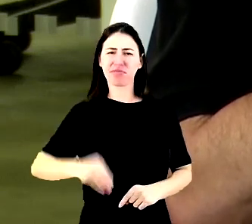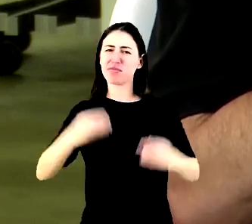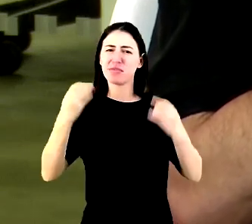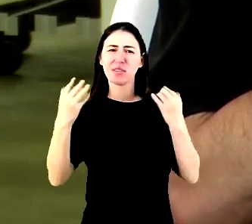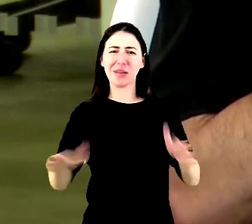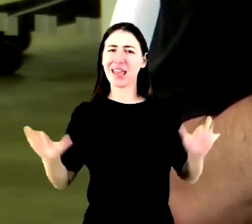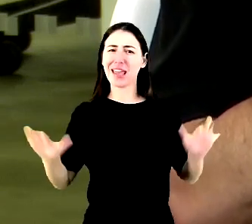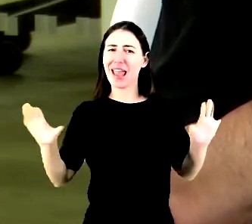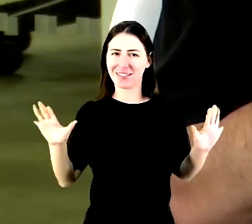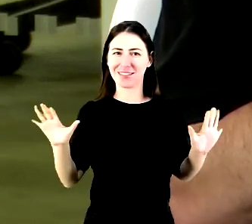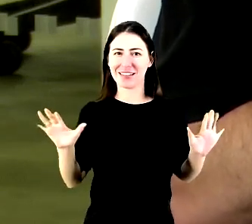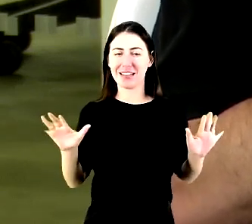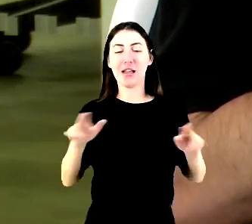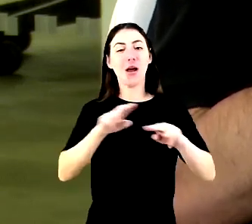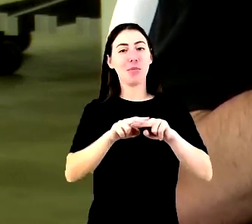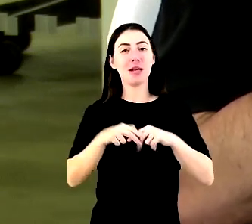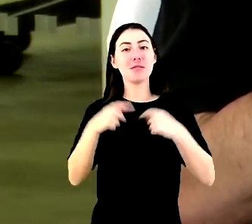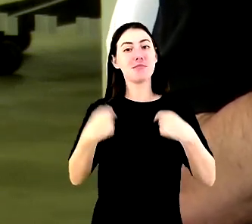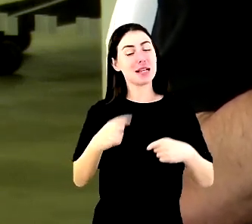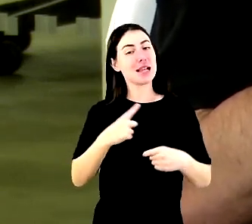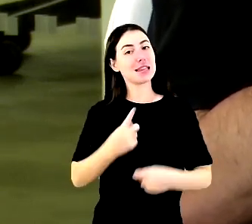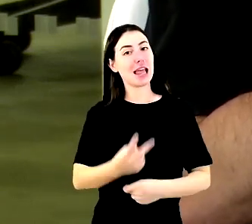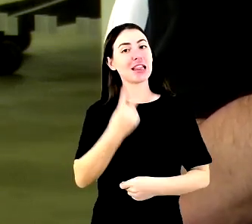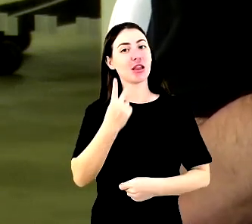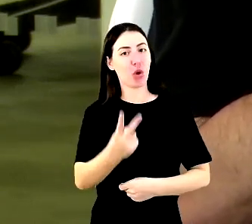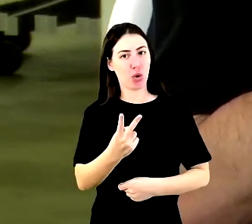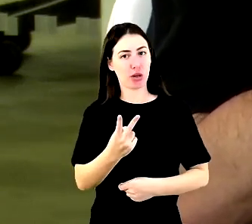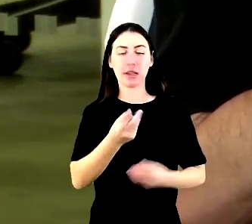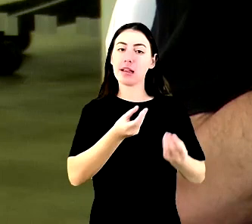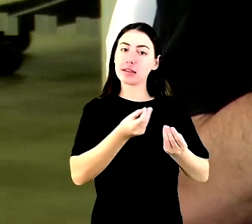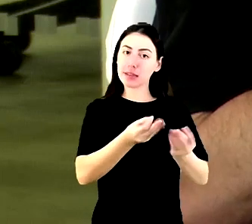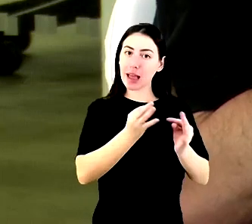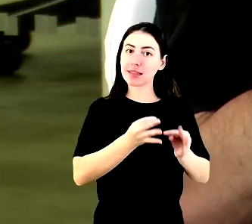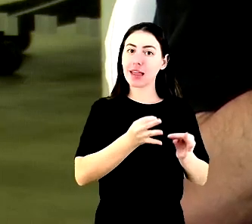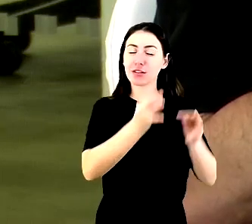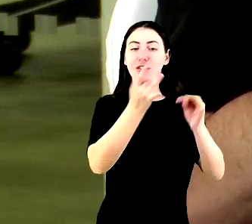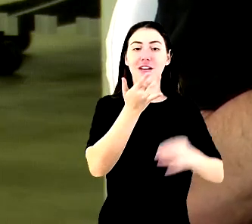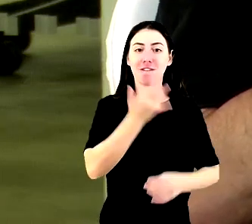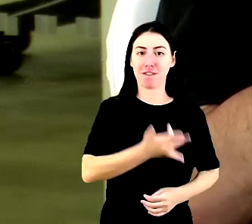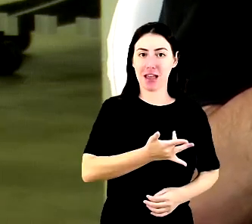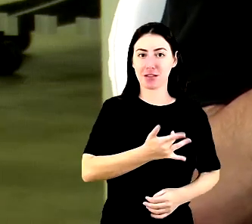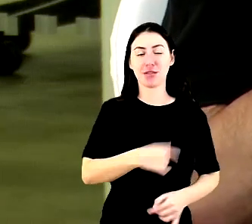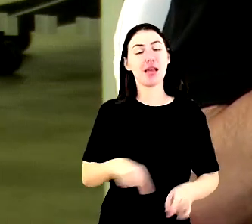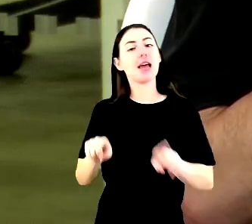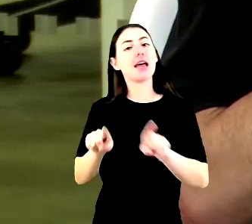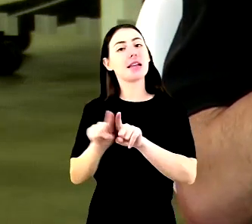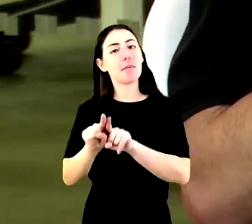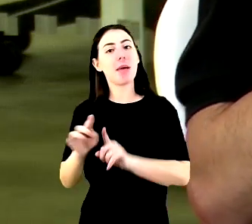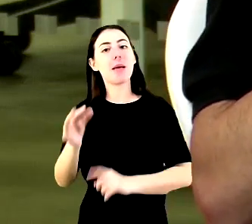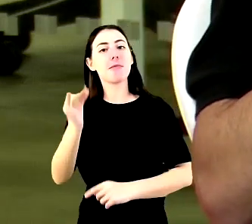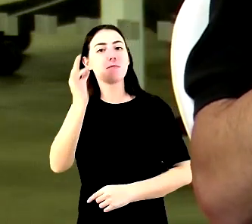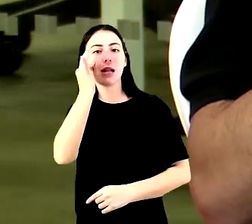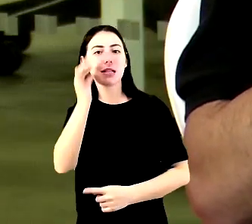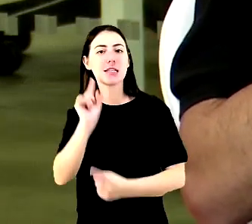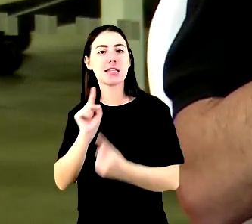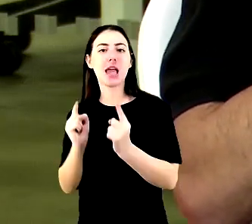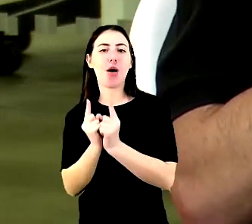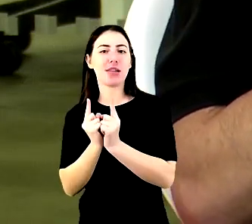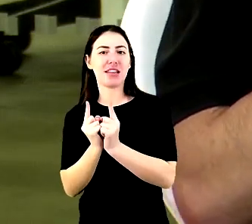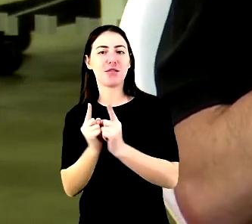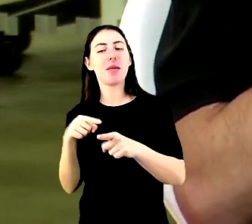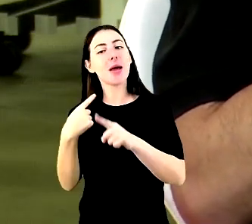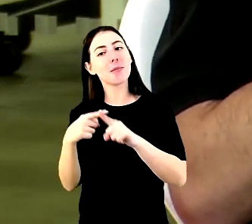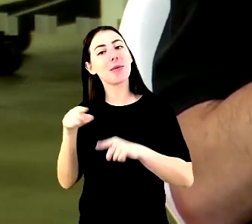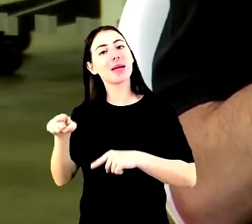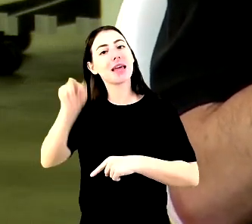informação, levar dado para o cliente e trazer o físico para dar a confiança e a segurança para o cliente fechar a sua transação. A gente